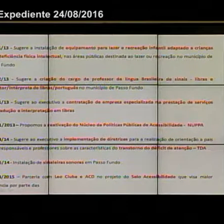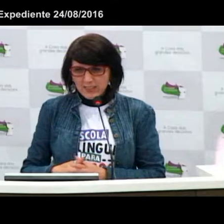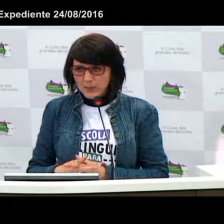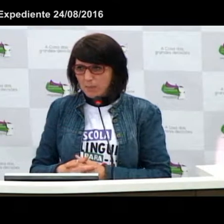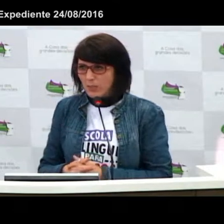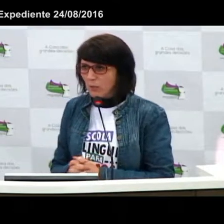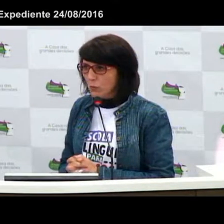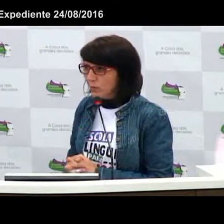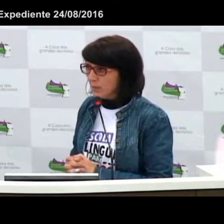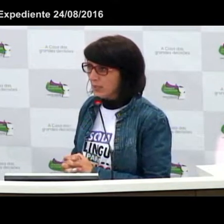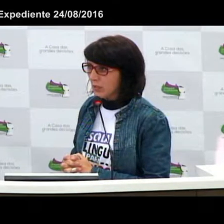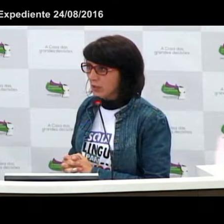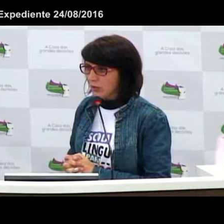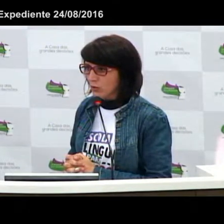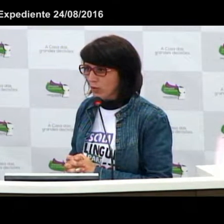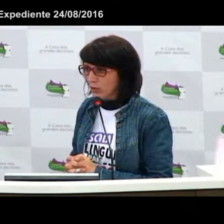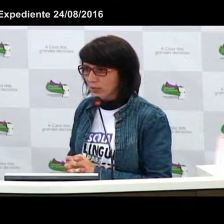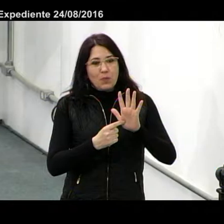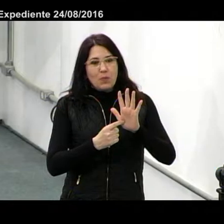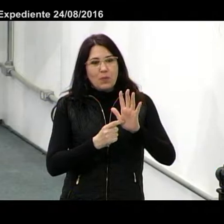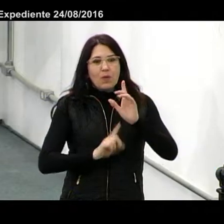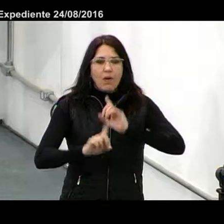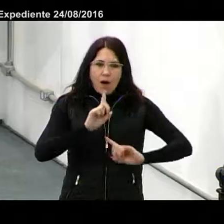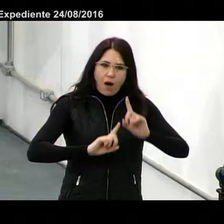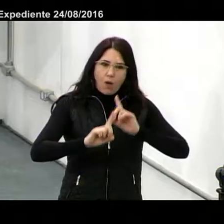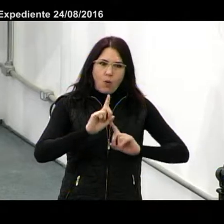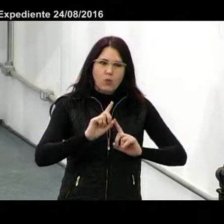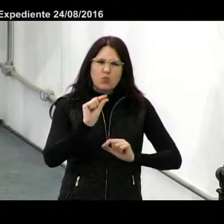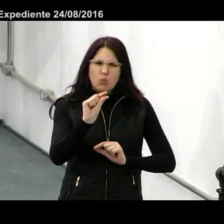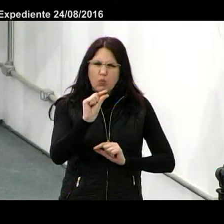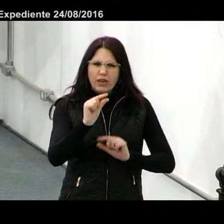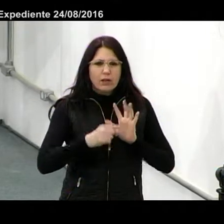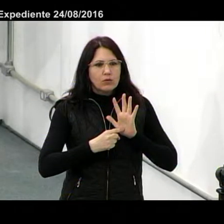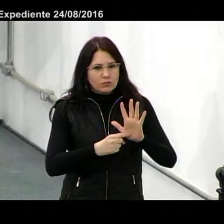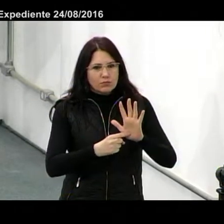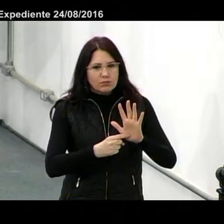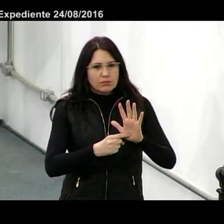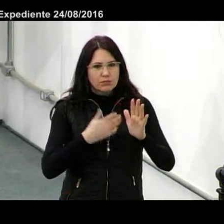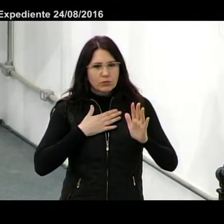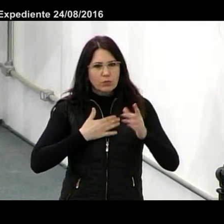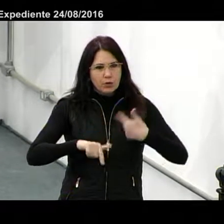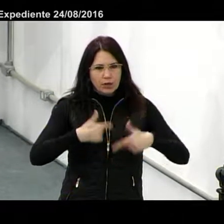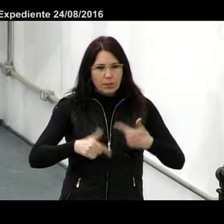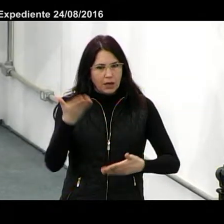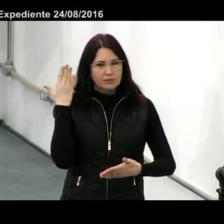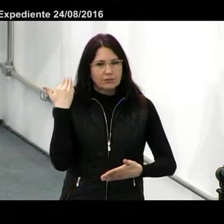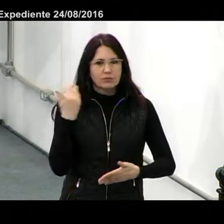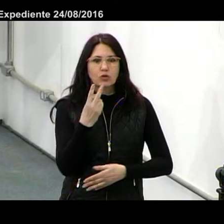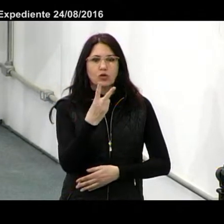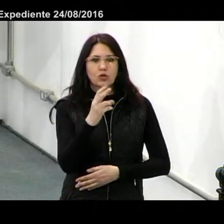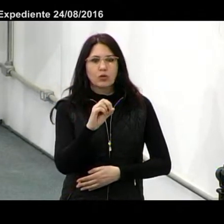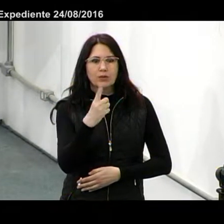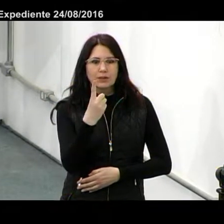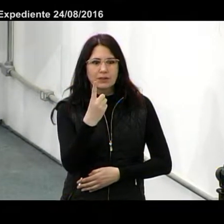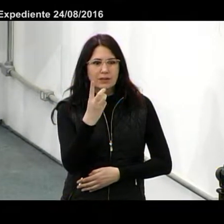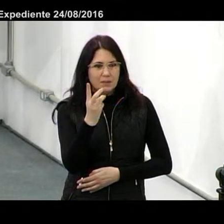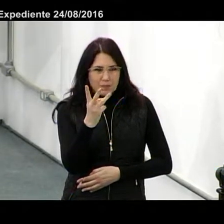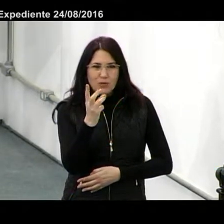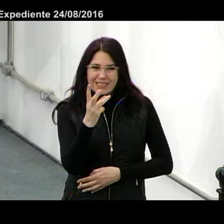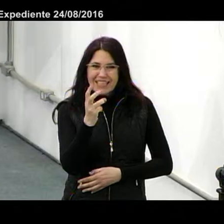trazer aqui algumas dos nossos trabalhos que a gente fez desde o início do mandato. Que por mais que a gente não